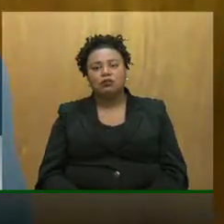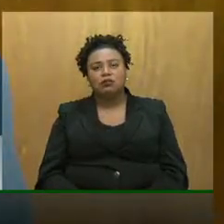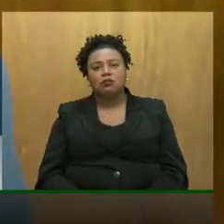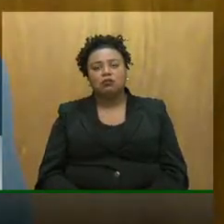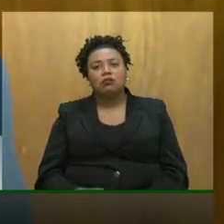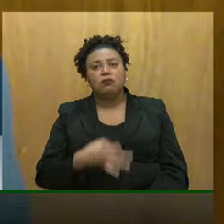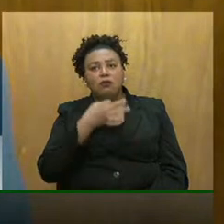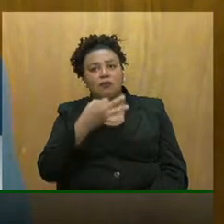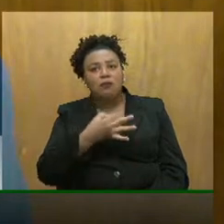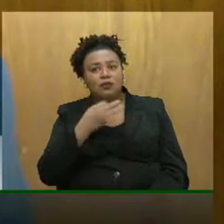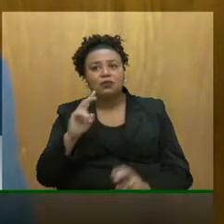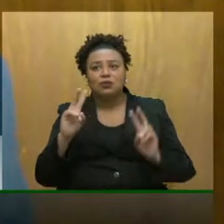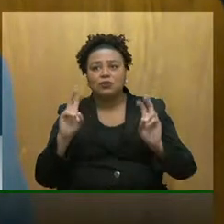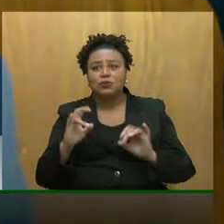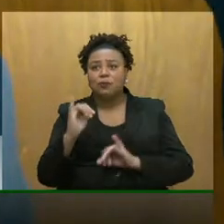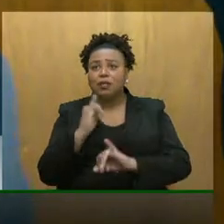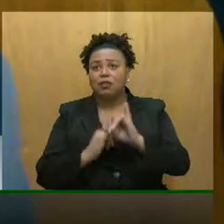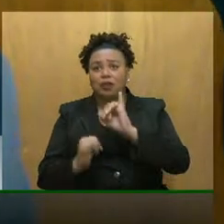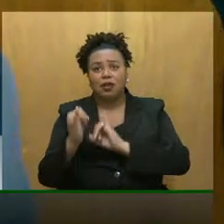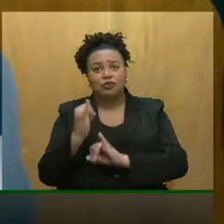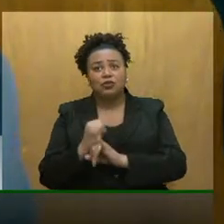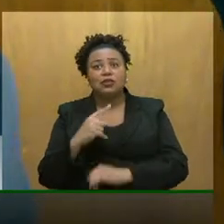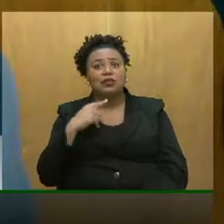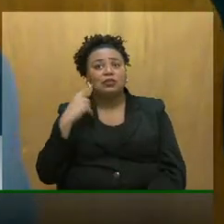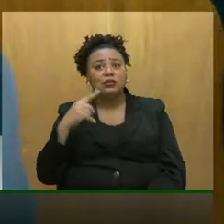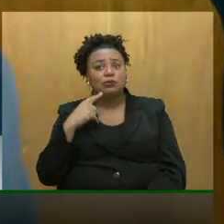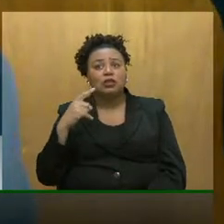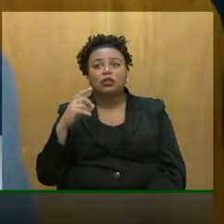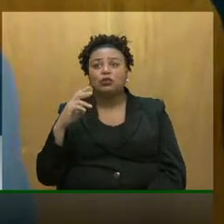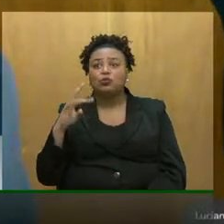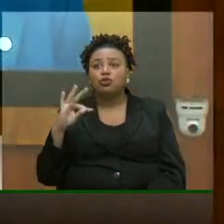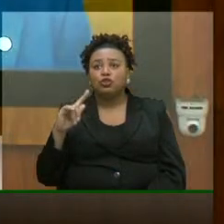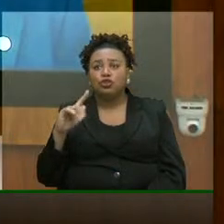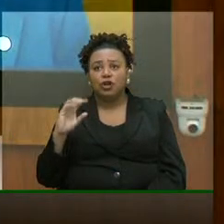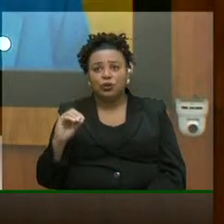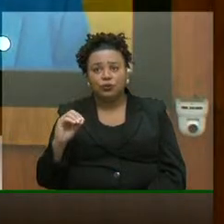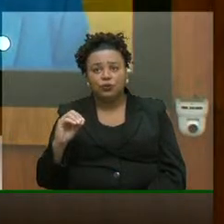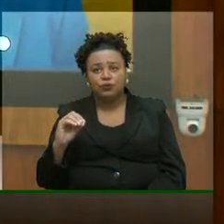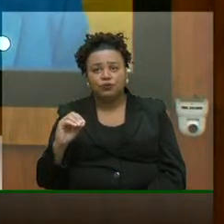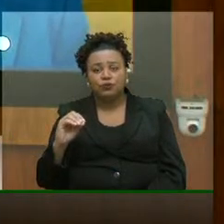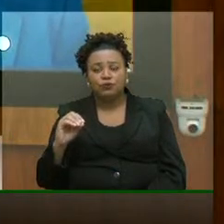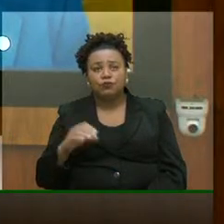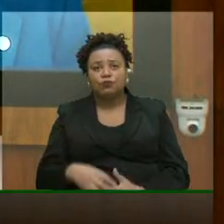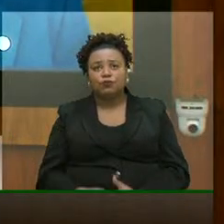um comentário aqui sobre a questão da internet. Deputado Thiago Simon,